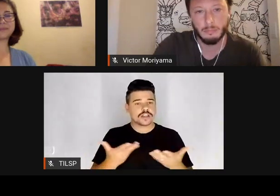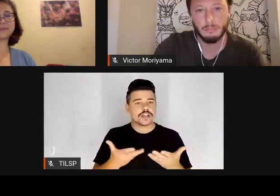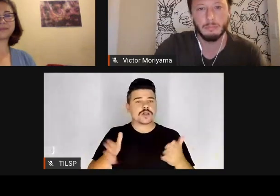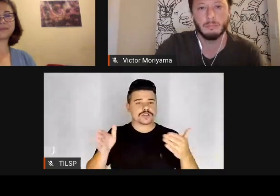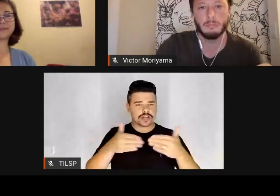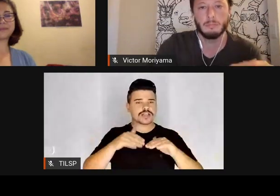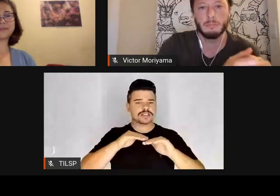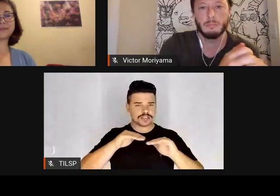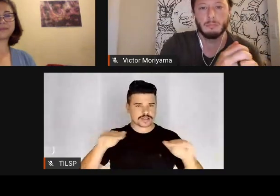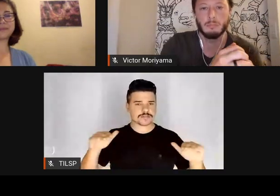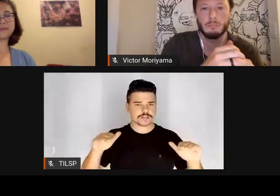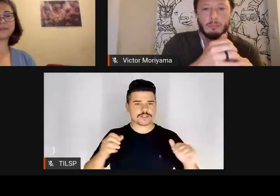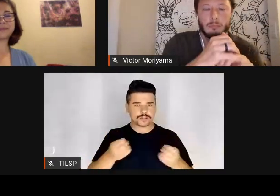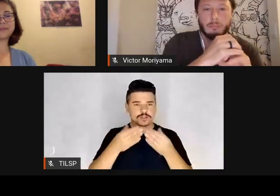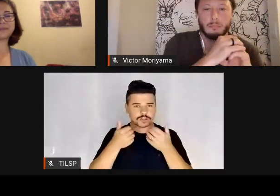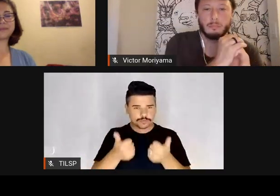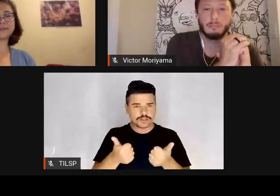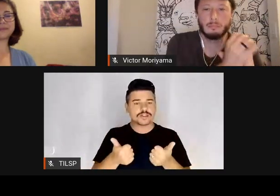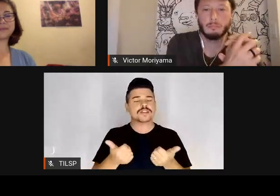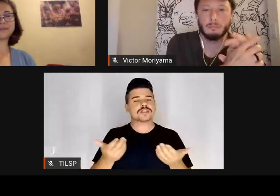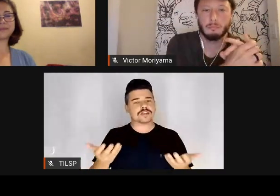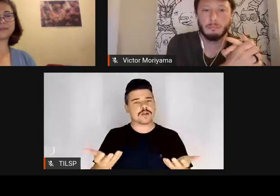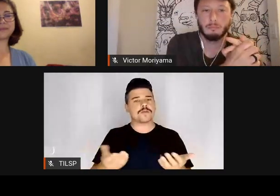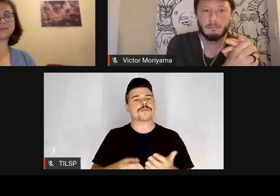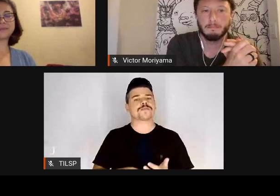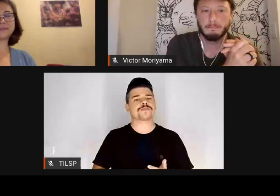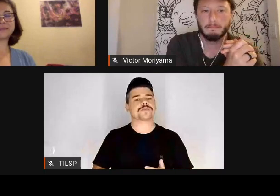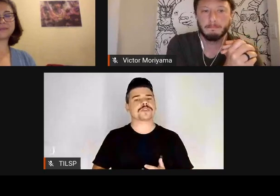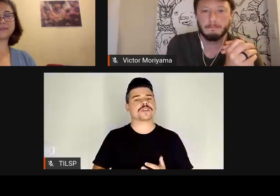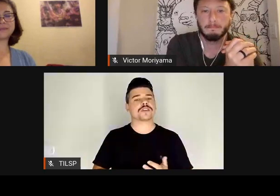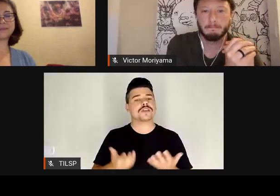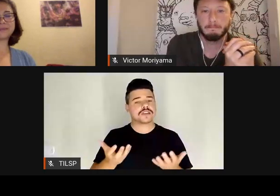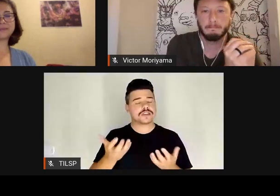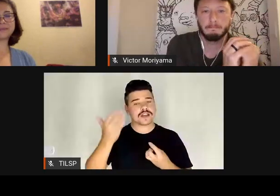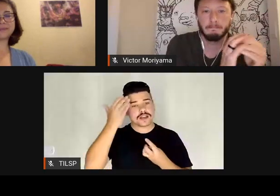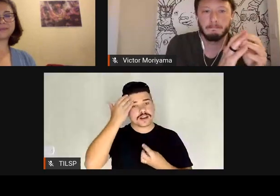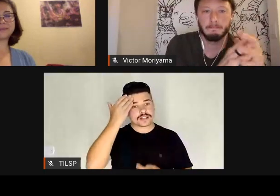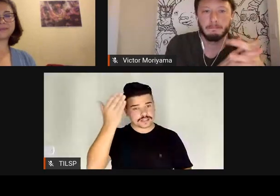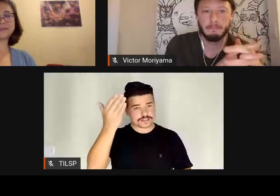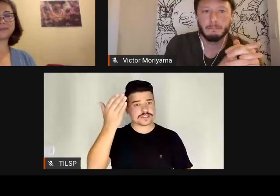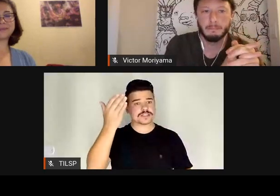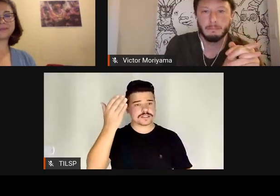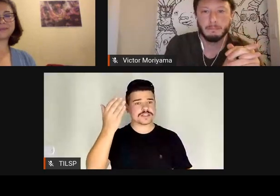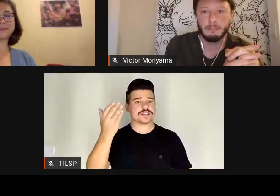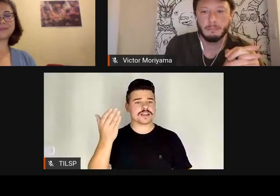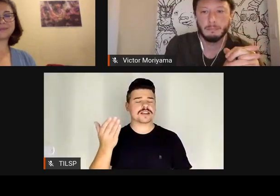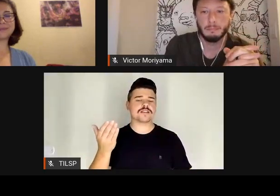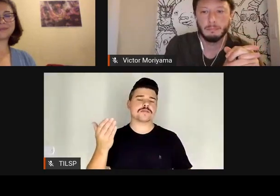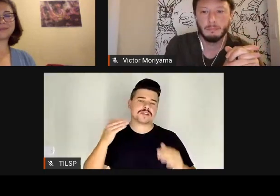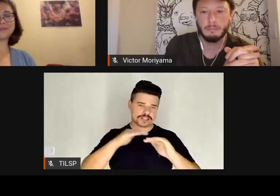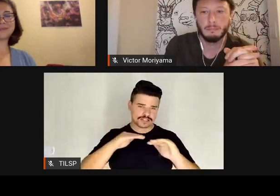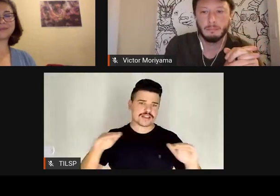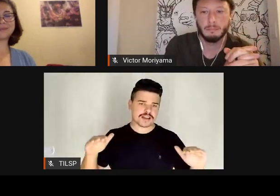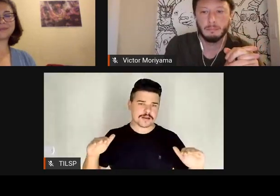né, Tardan? Está bem? Então, com isso, queria realmente agradecer. Nós vamos realmente ter que encerrar.